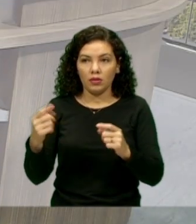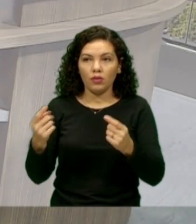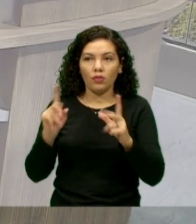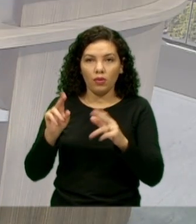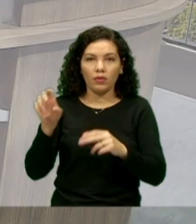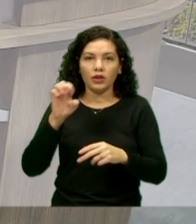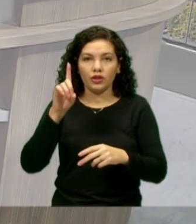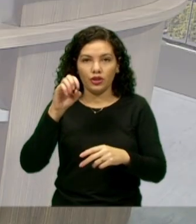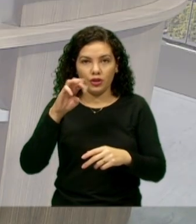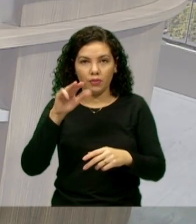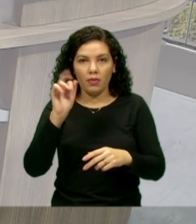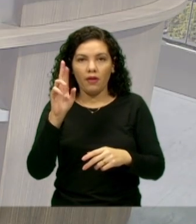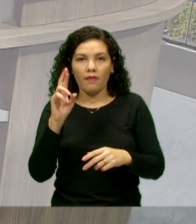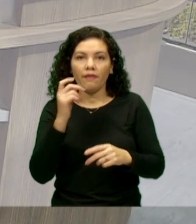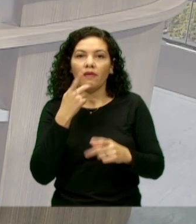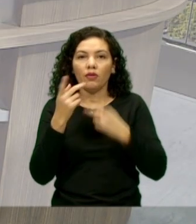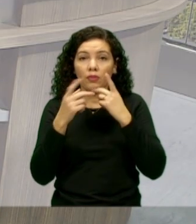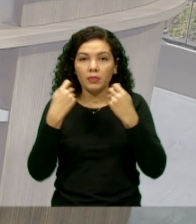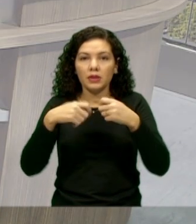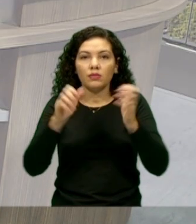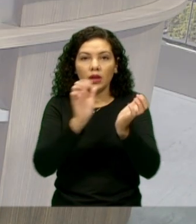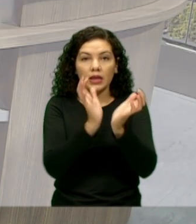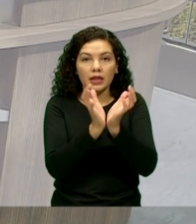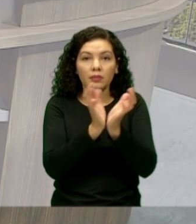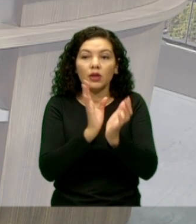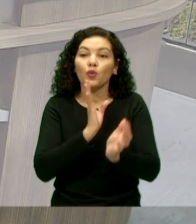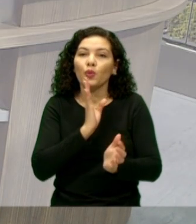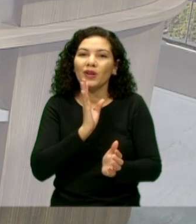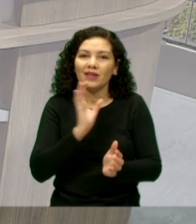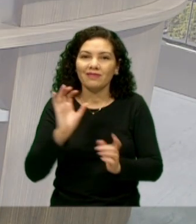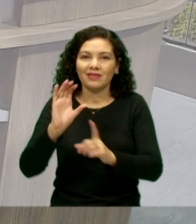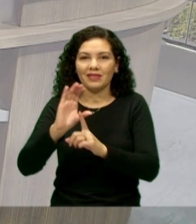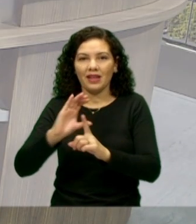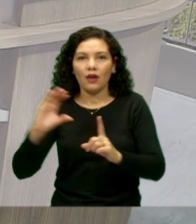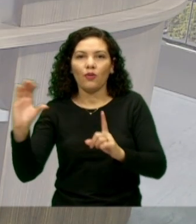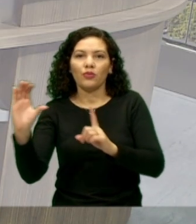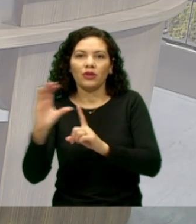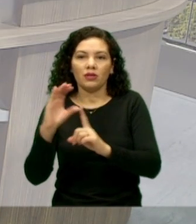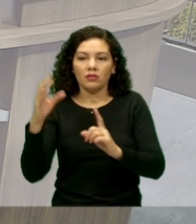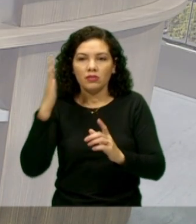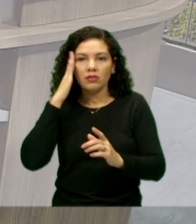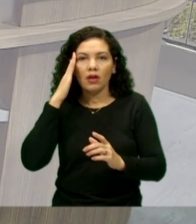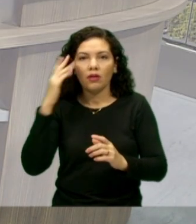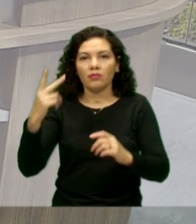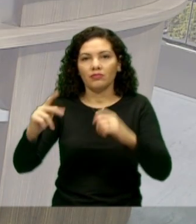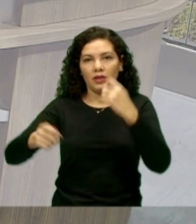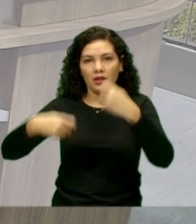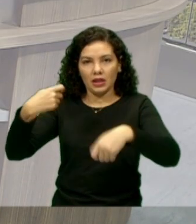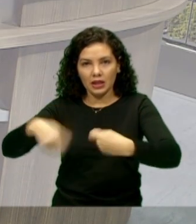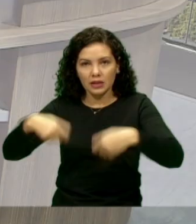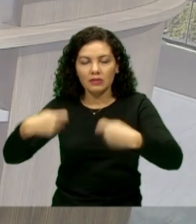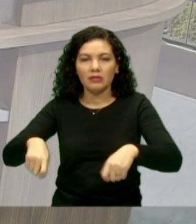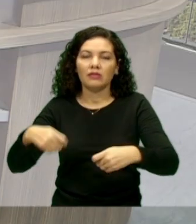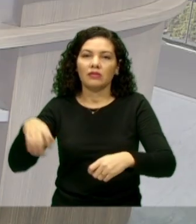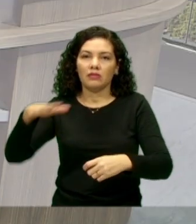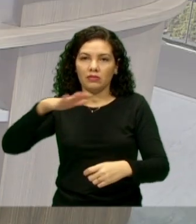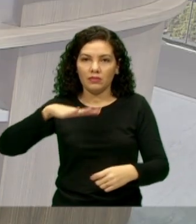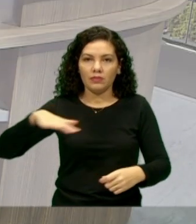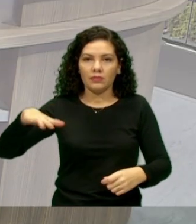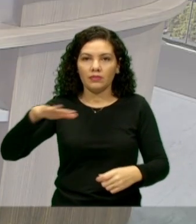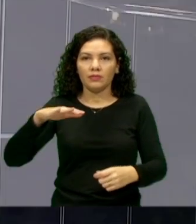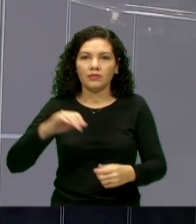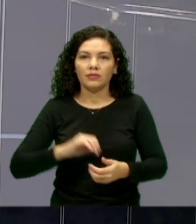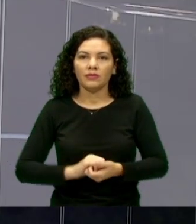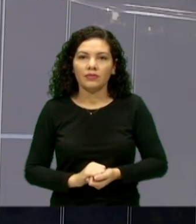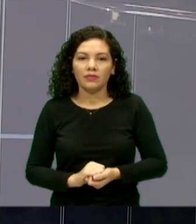falou, que precisa ter uma equipe que conheça a comunidade, que saiba quais são as necessidades daquela comunidade.